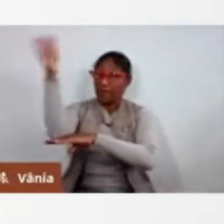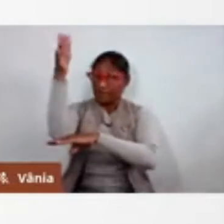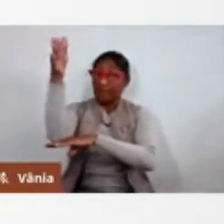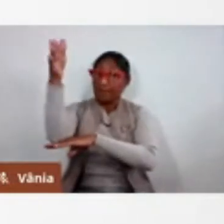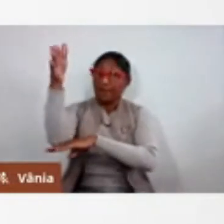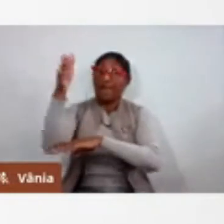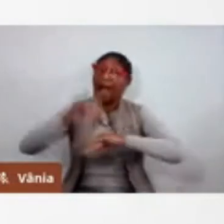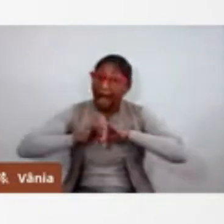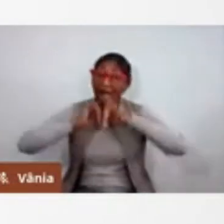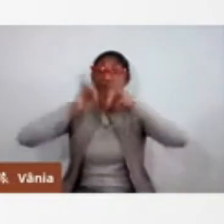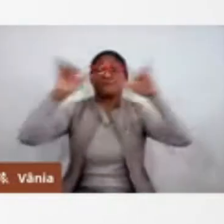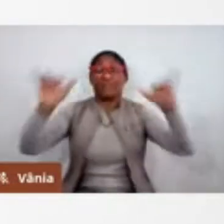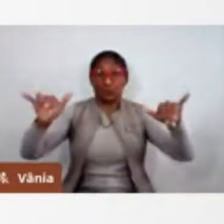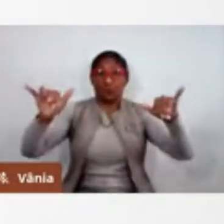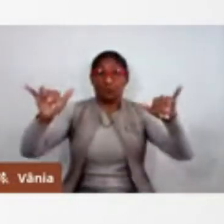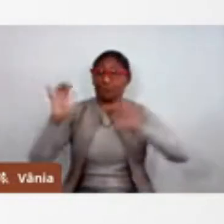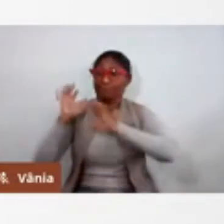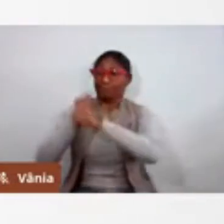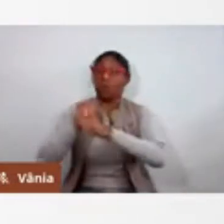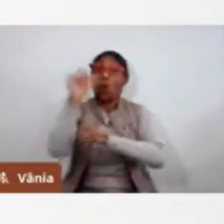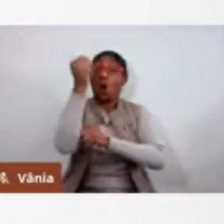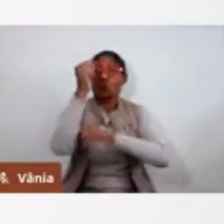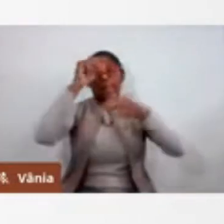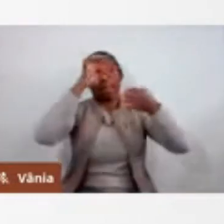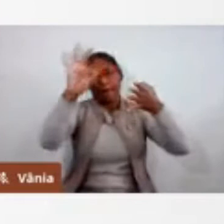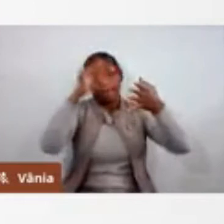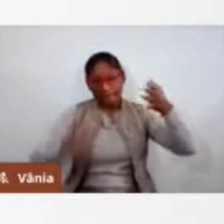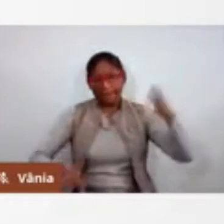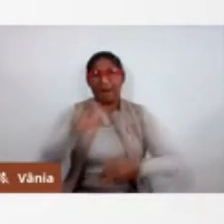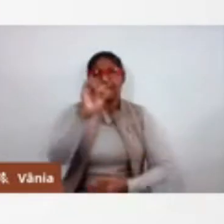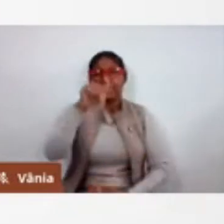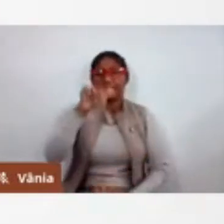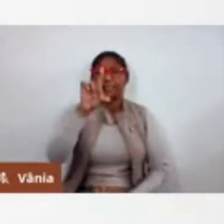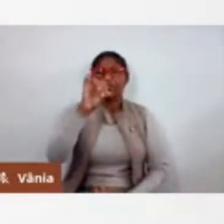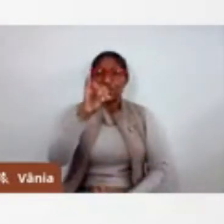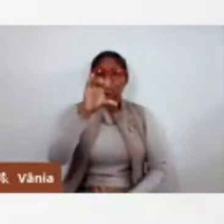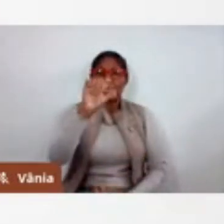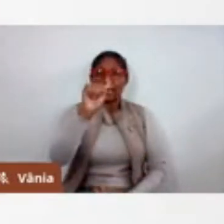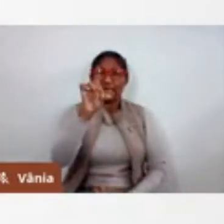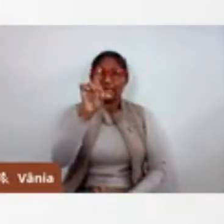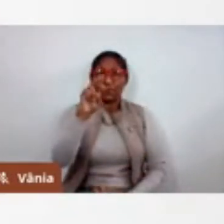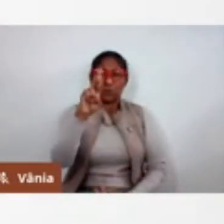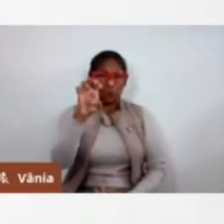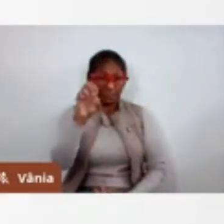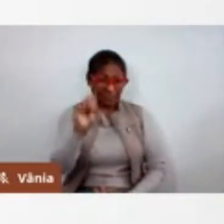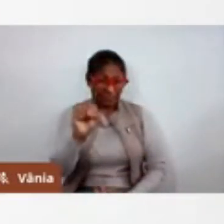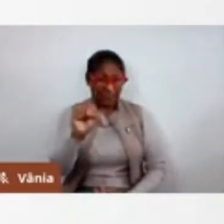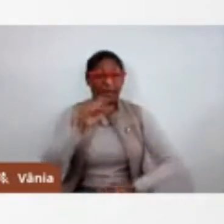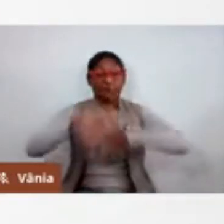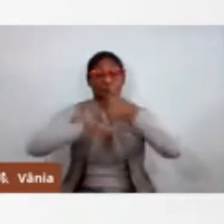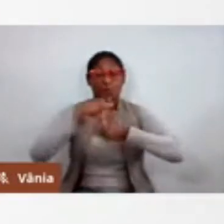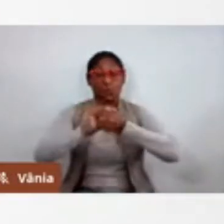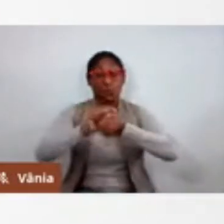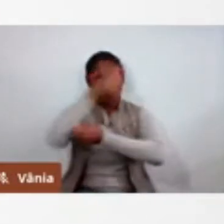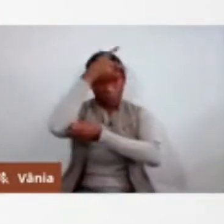partir da análise de 11 indicadores, e trabalhando sempre em parceria com os prefeitos e principalmente com